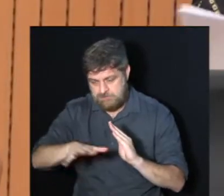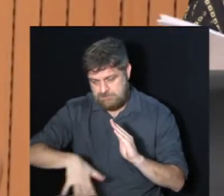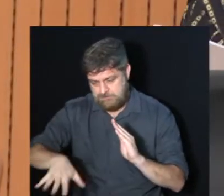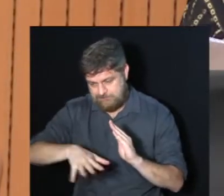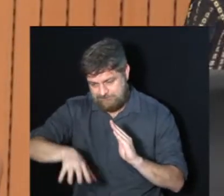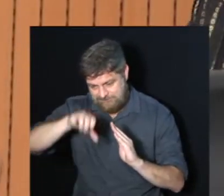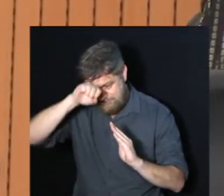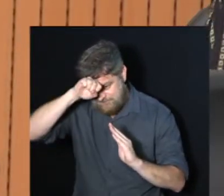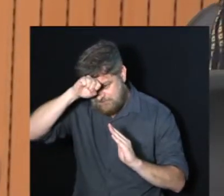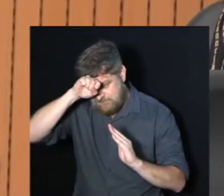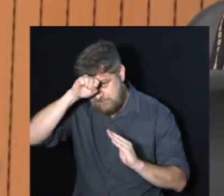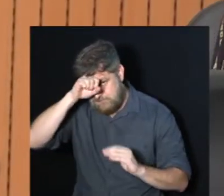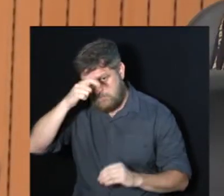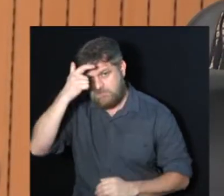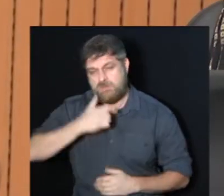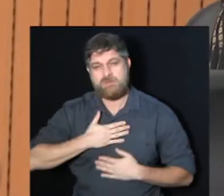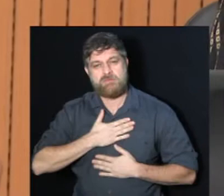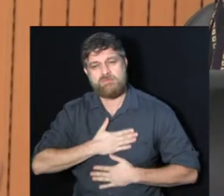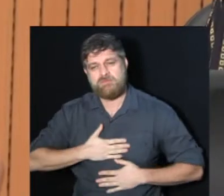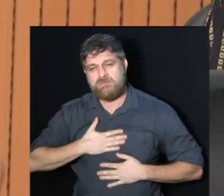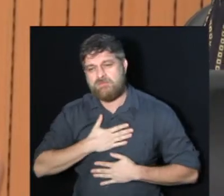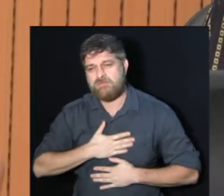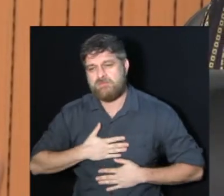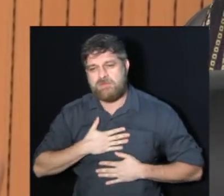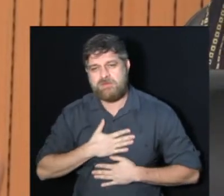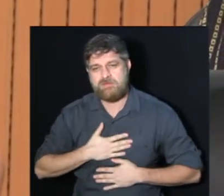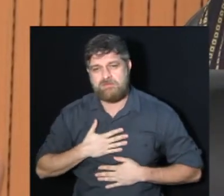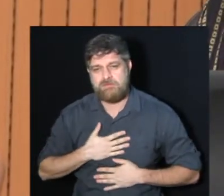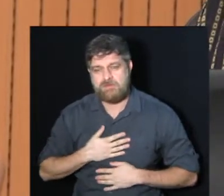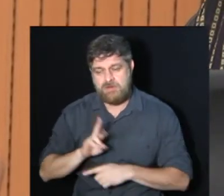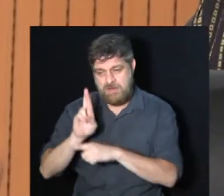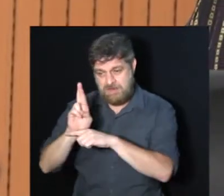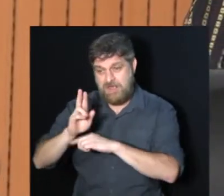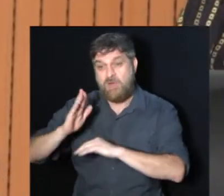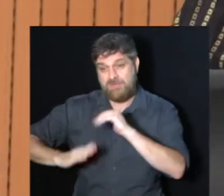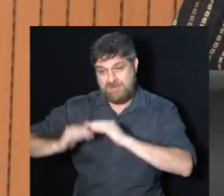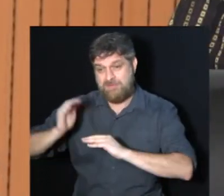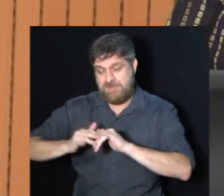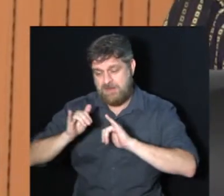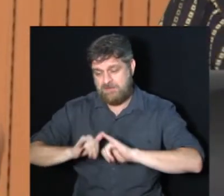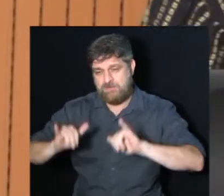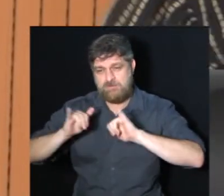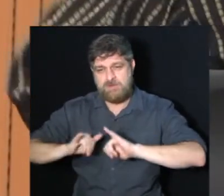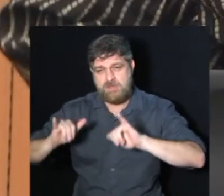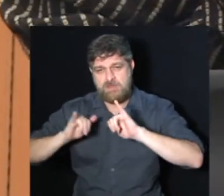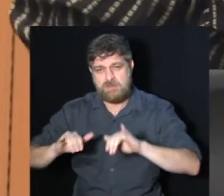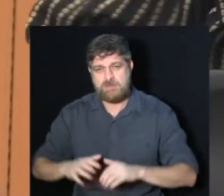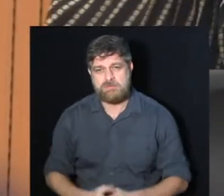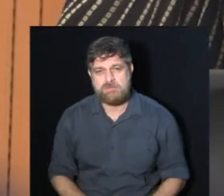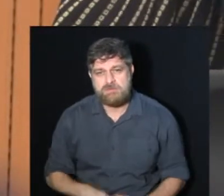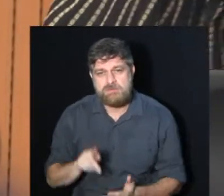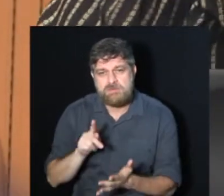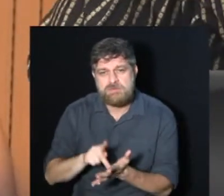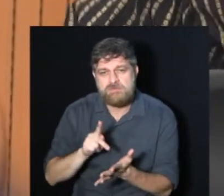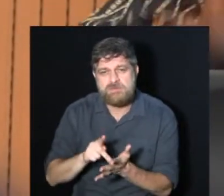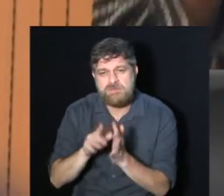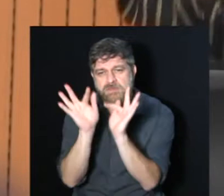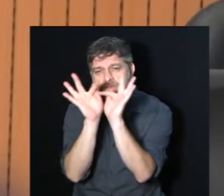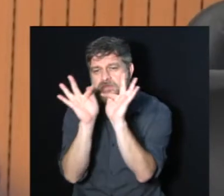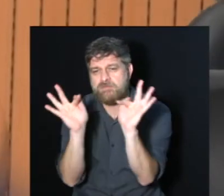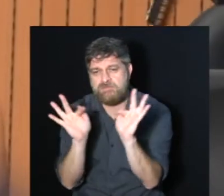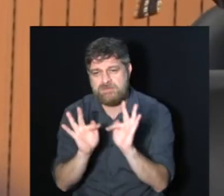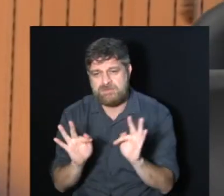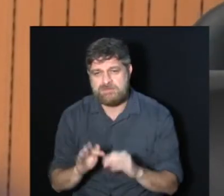estar aqui, para poder falar de vocês um pouco do trabalho, né? Então, é de verdade uma felicidade para mim.